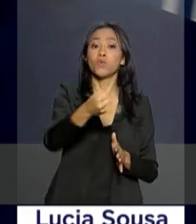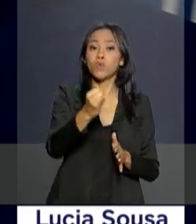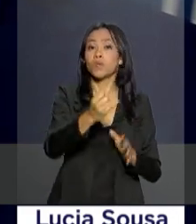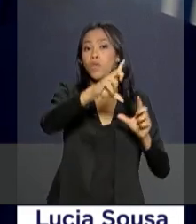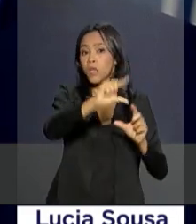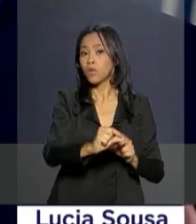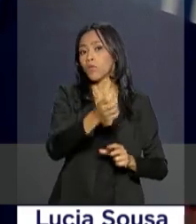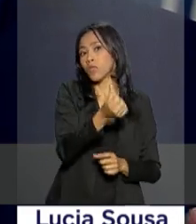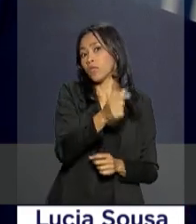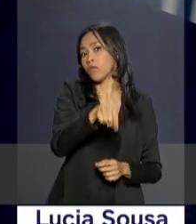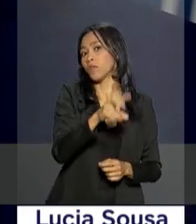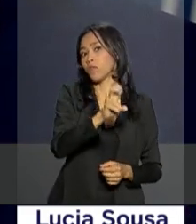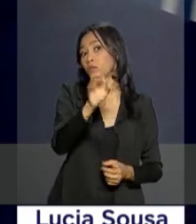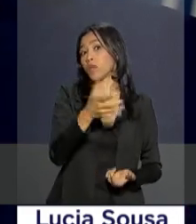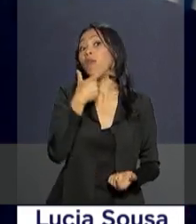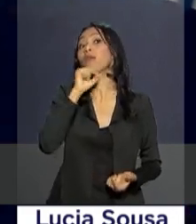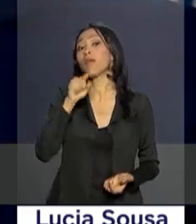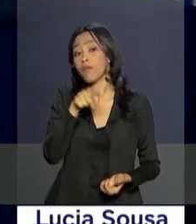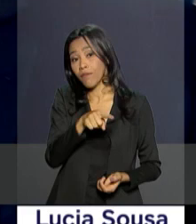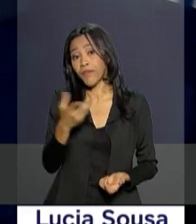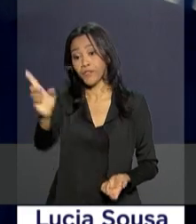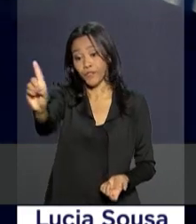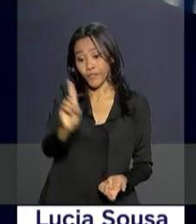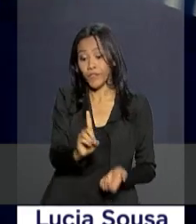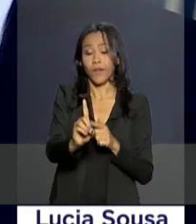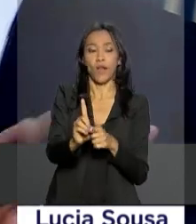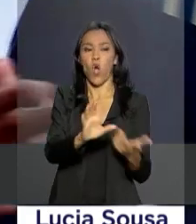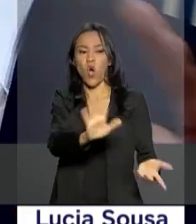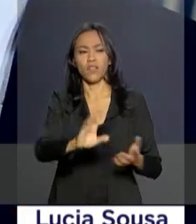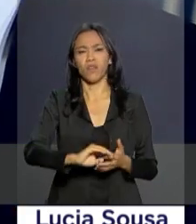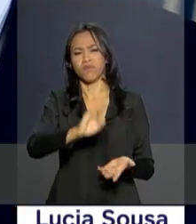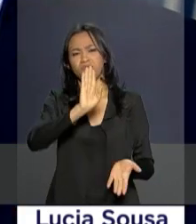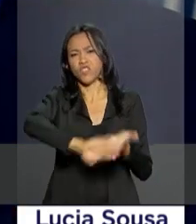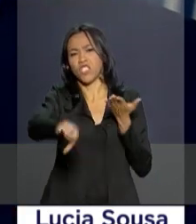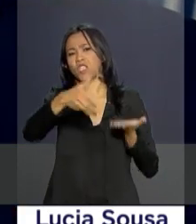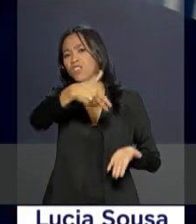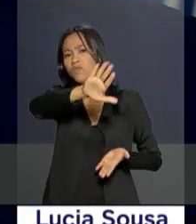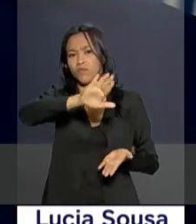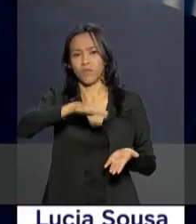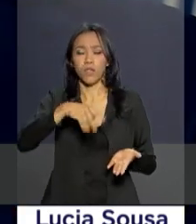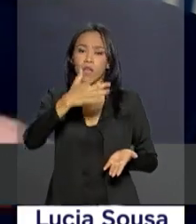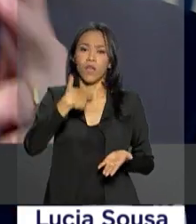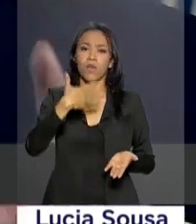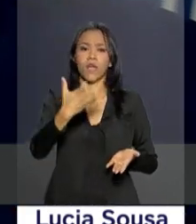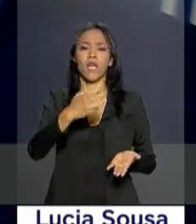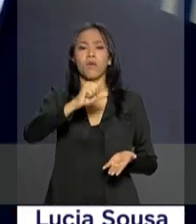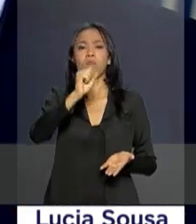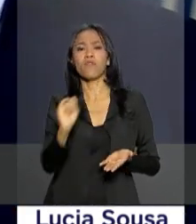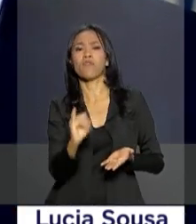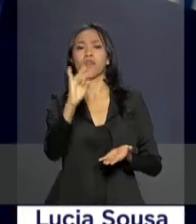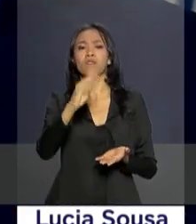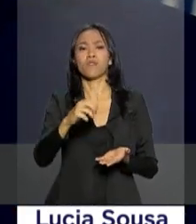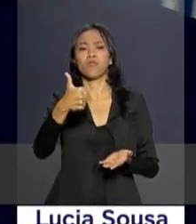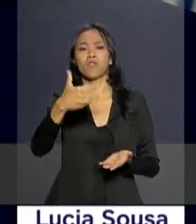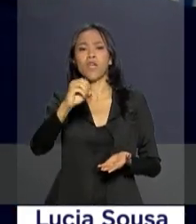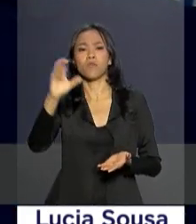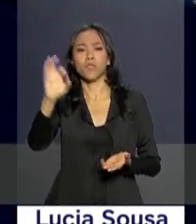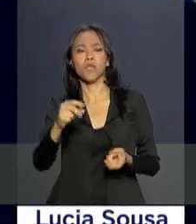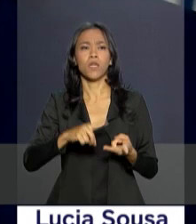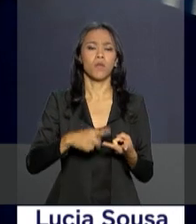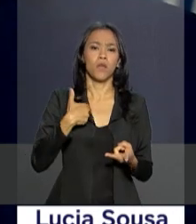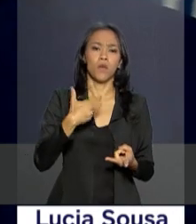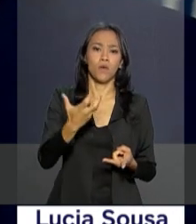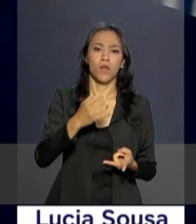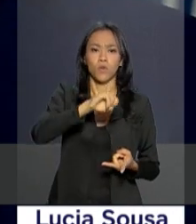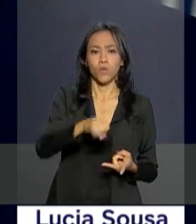6 6 por cento eu quero ver quem é que vai chegar e vai dizer não vou mudar tudo isso eu quero inflação de 10% eu quero juros de